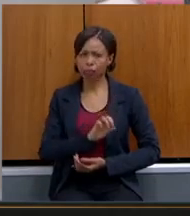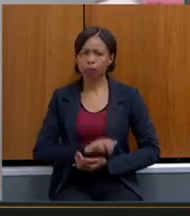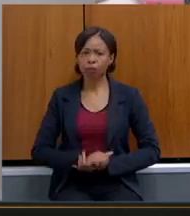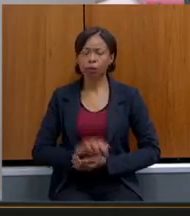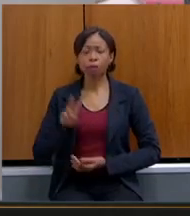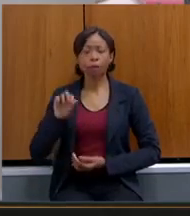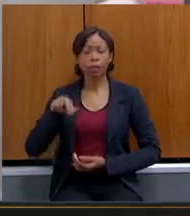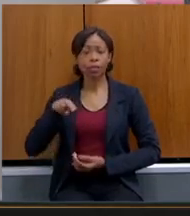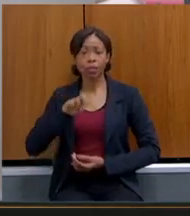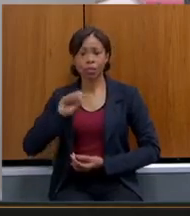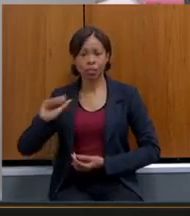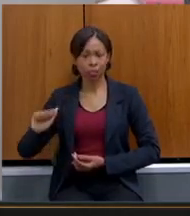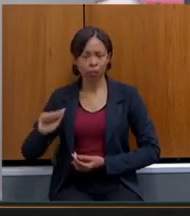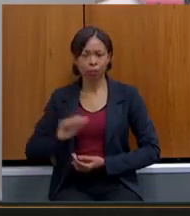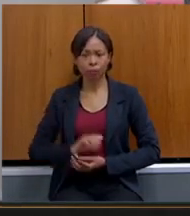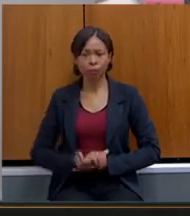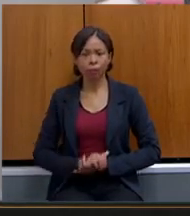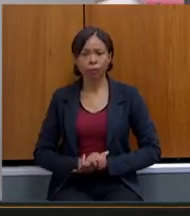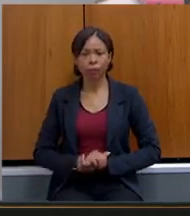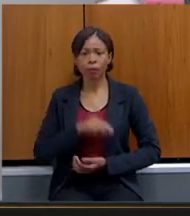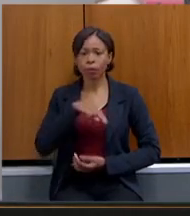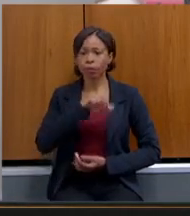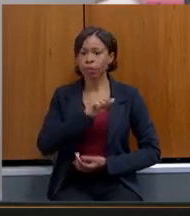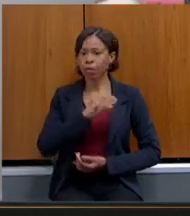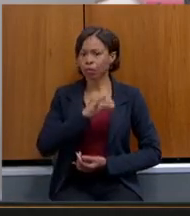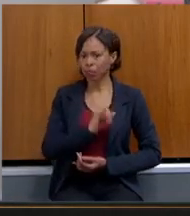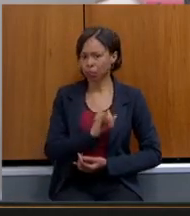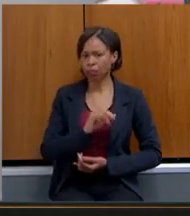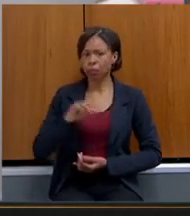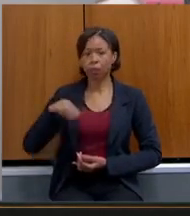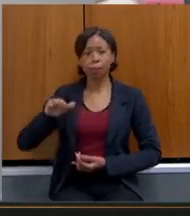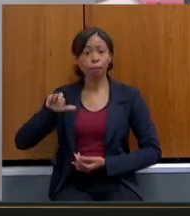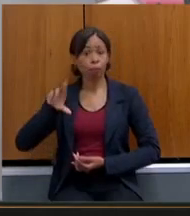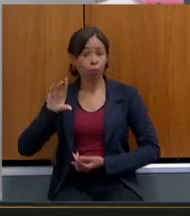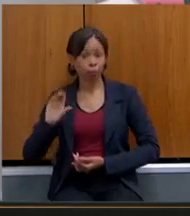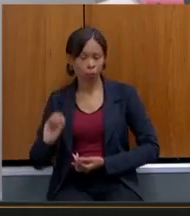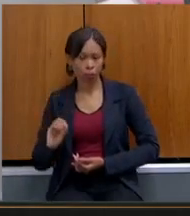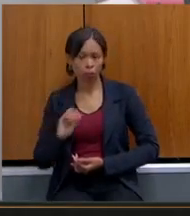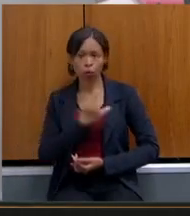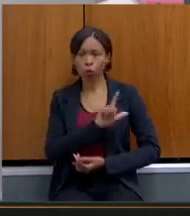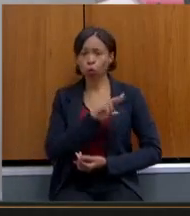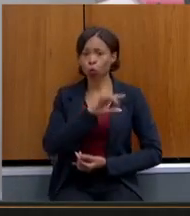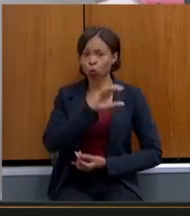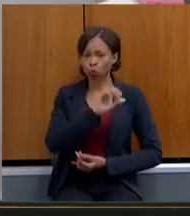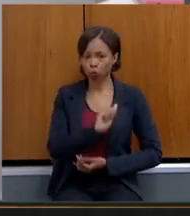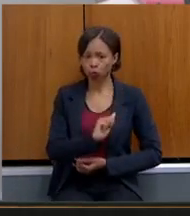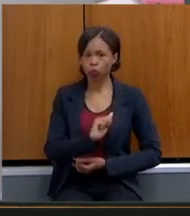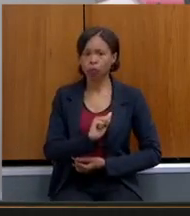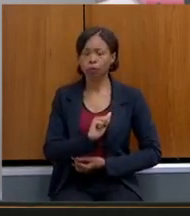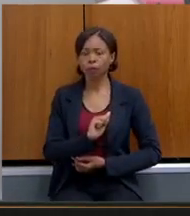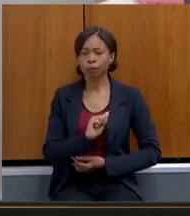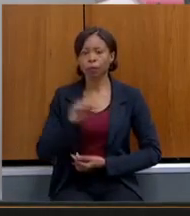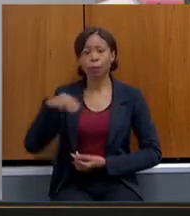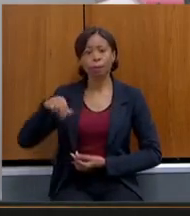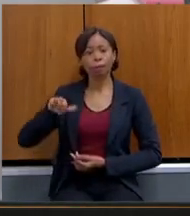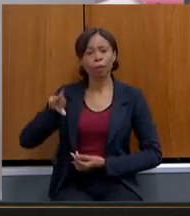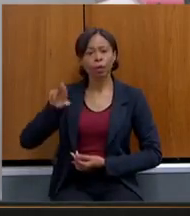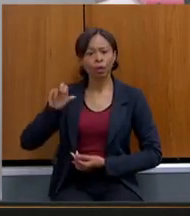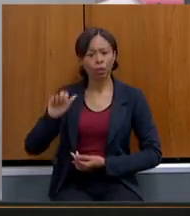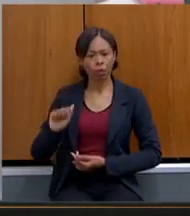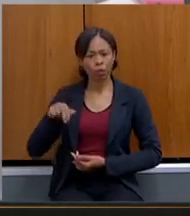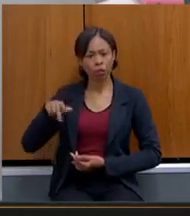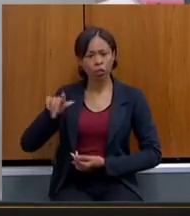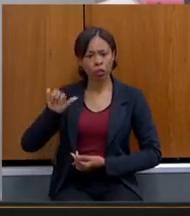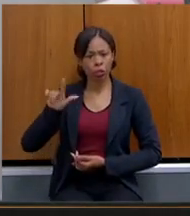Vanessa Sayonara Nancy Alves Mário Fernandes Lucia Maria de Assis Maria